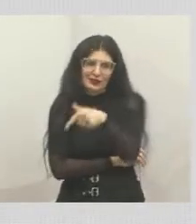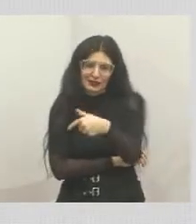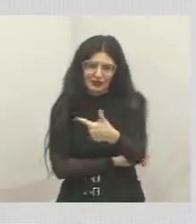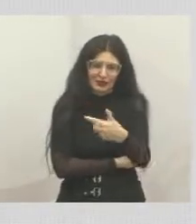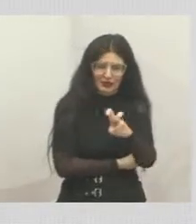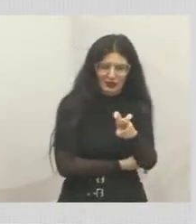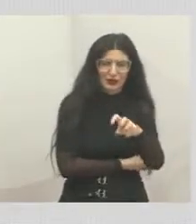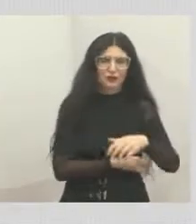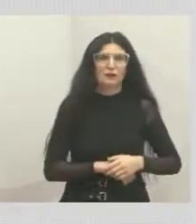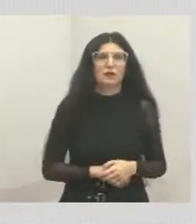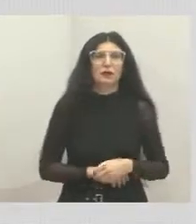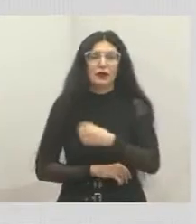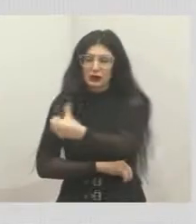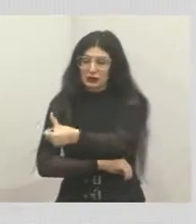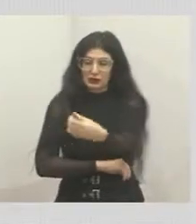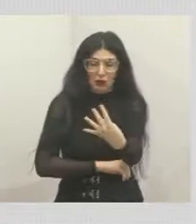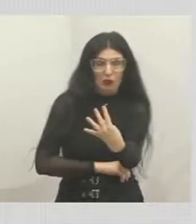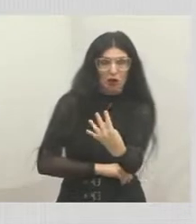dando um percentual de